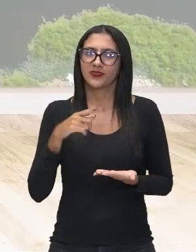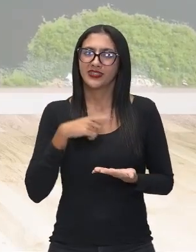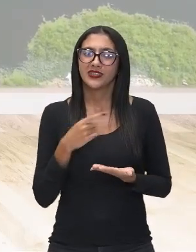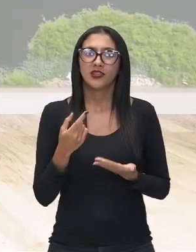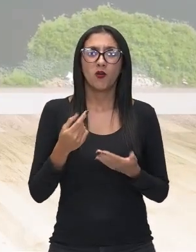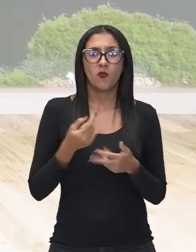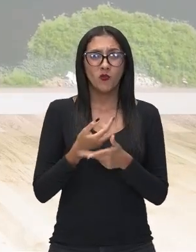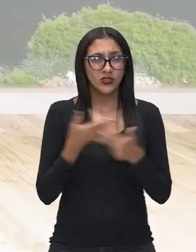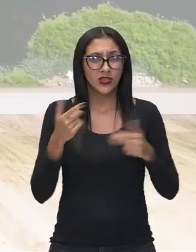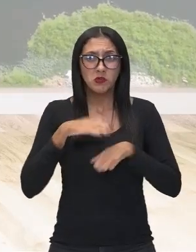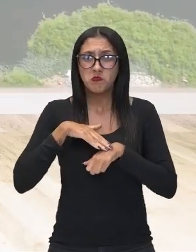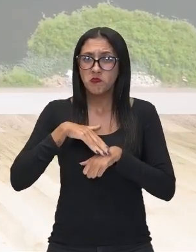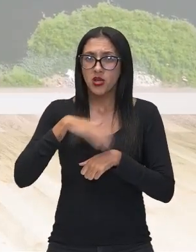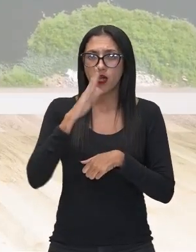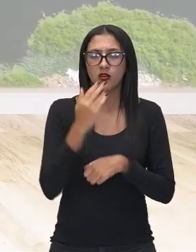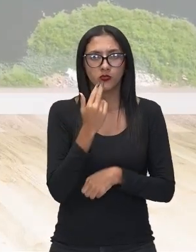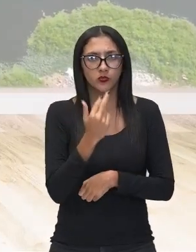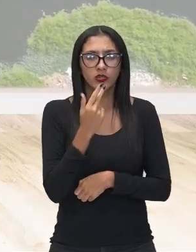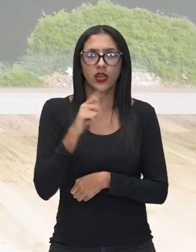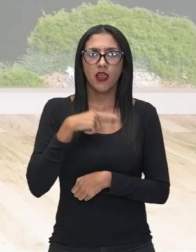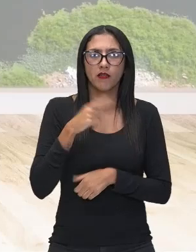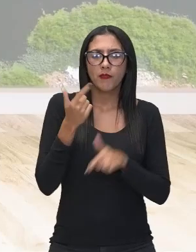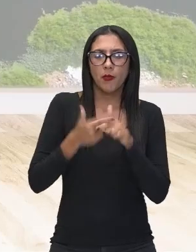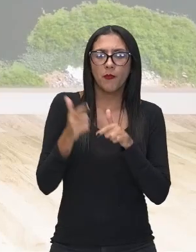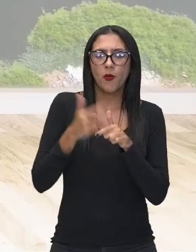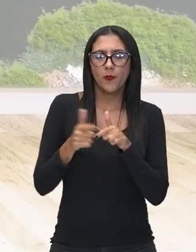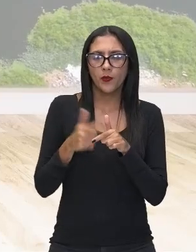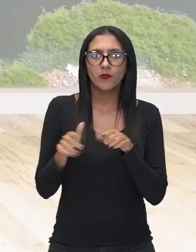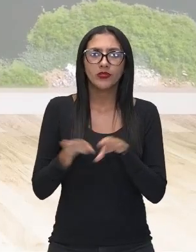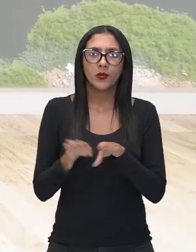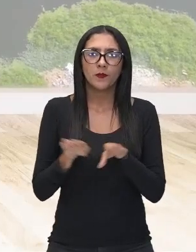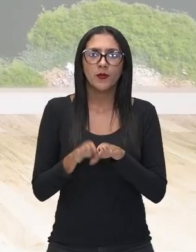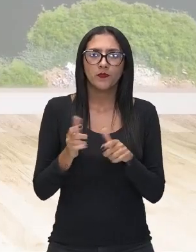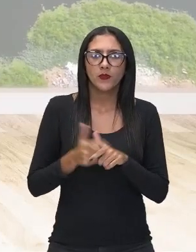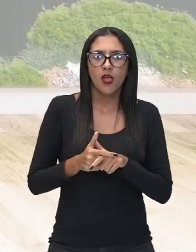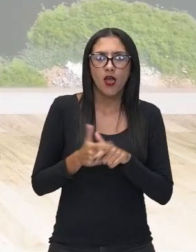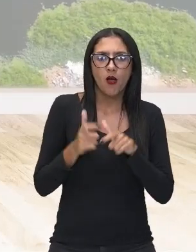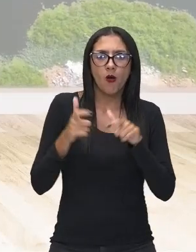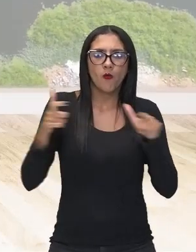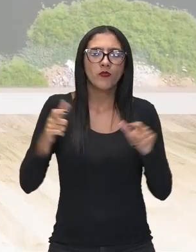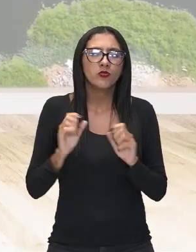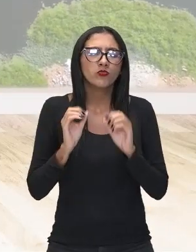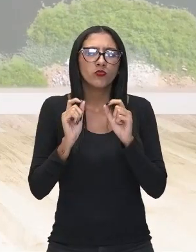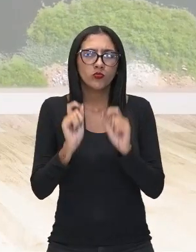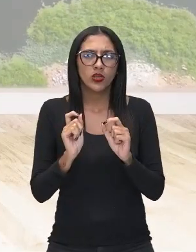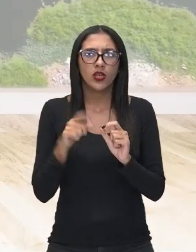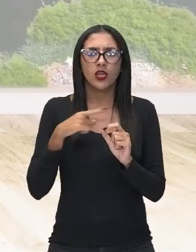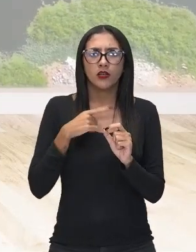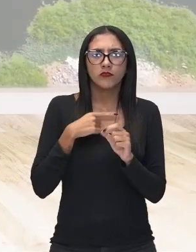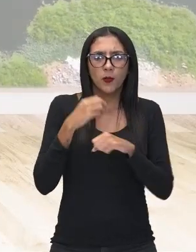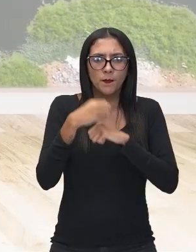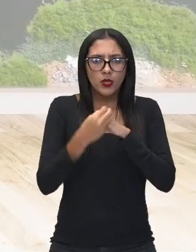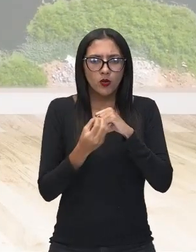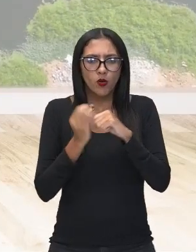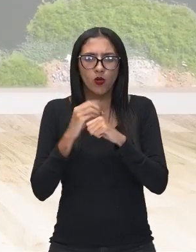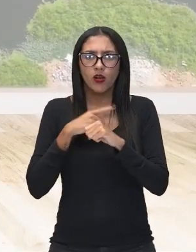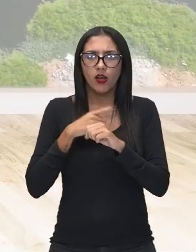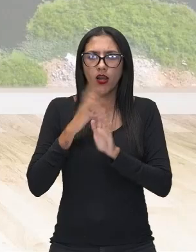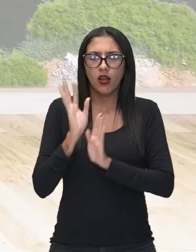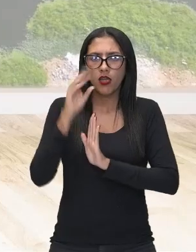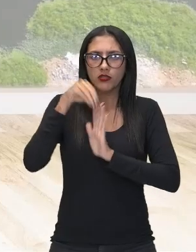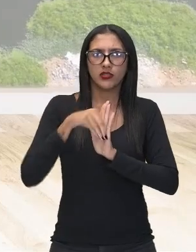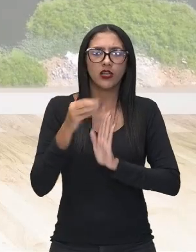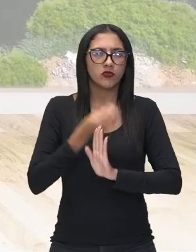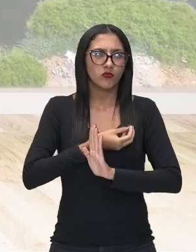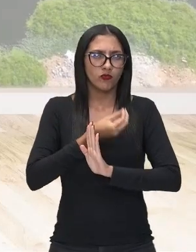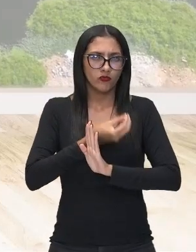de nutrientes provoca um aumento excessivo de micro-organismos que se alimentam desses nutrientes.